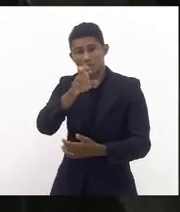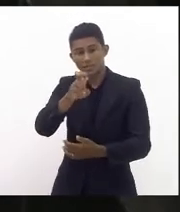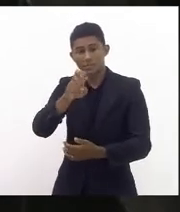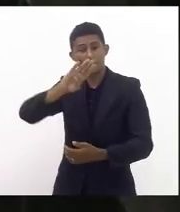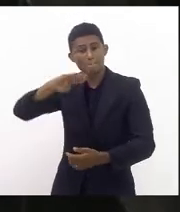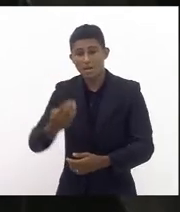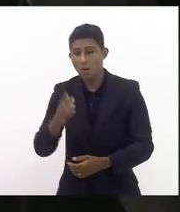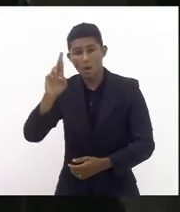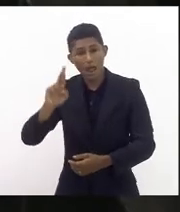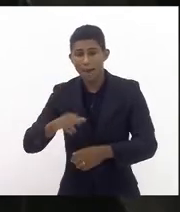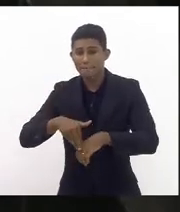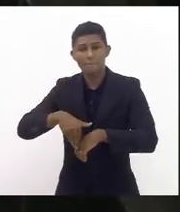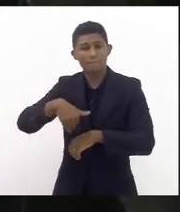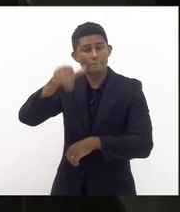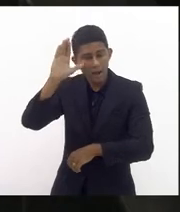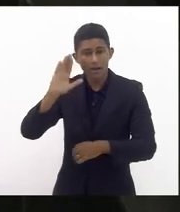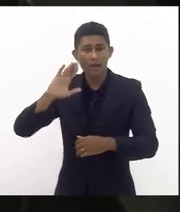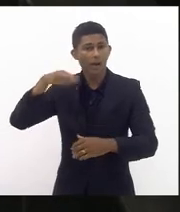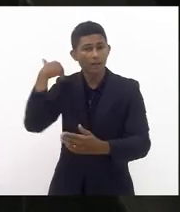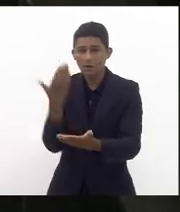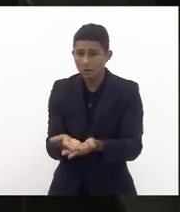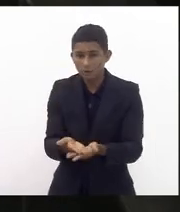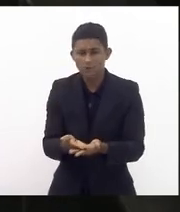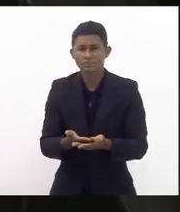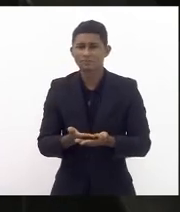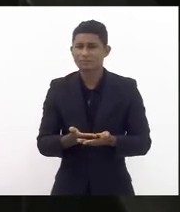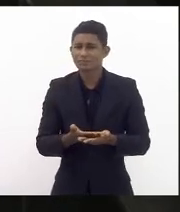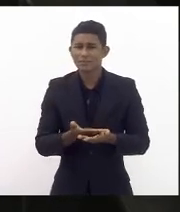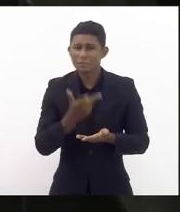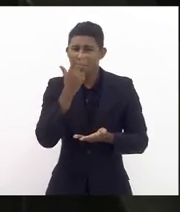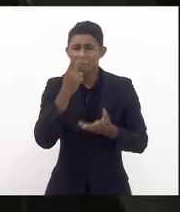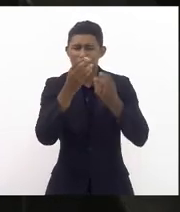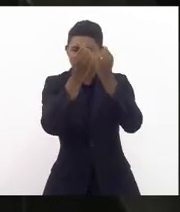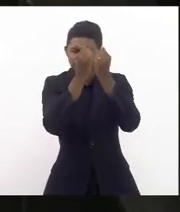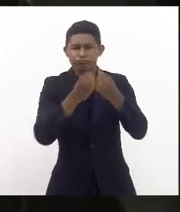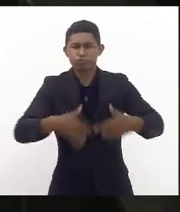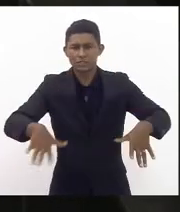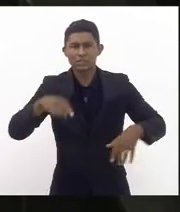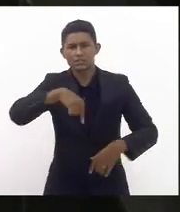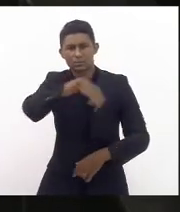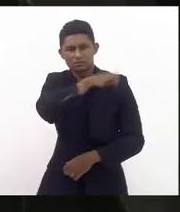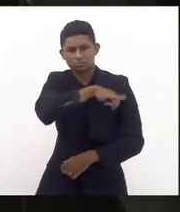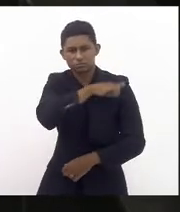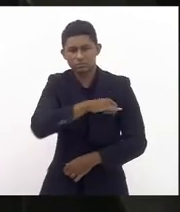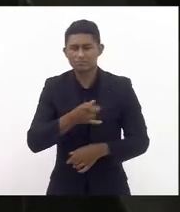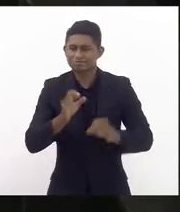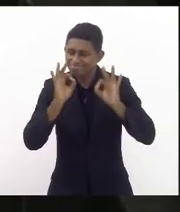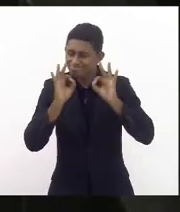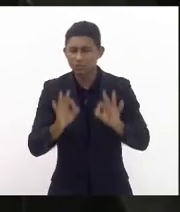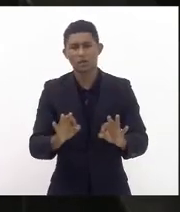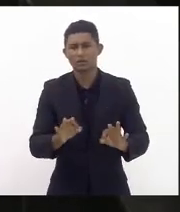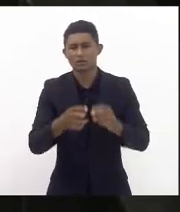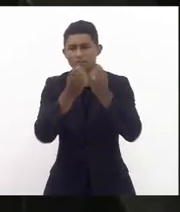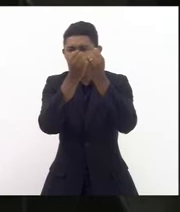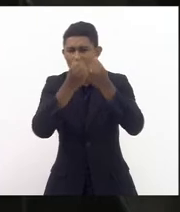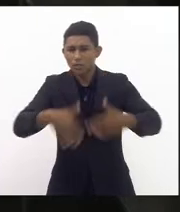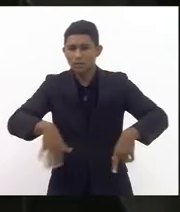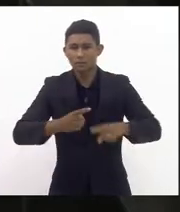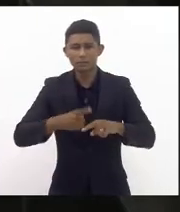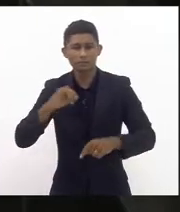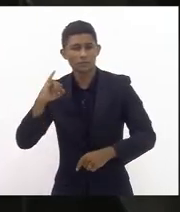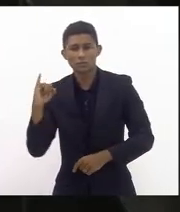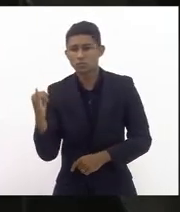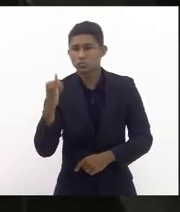passivo ainda é enorme, um negócio absolutamente lesivo aos cofres públicos do Estado do Rio de Janeiro, sob condições de juros e